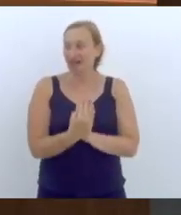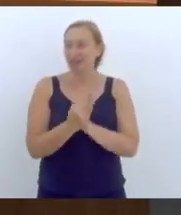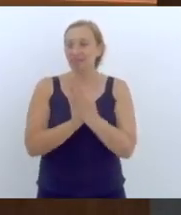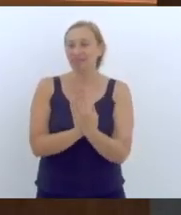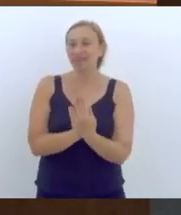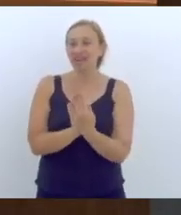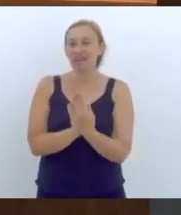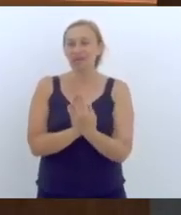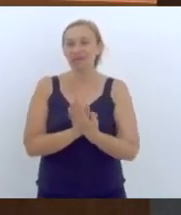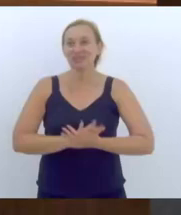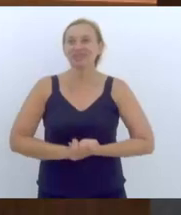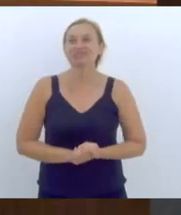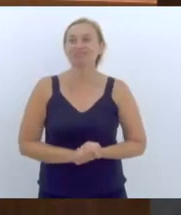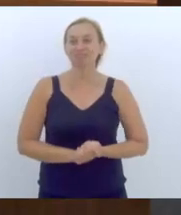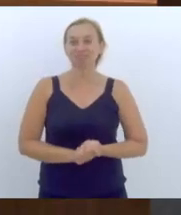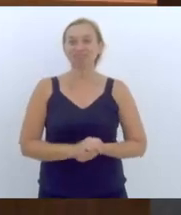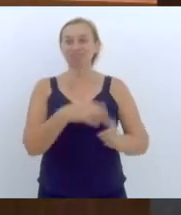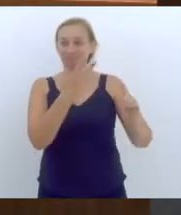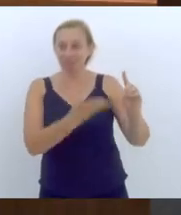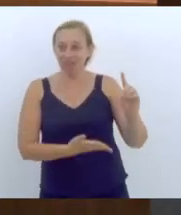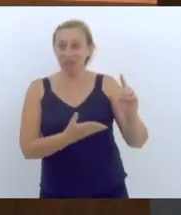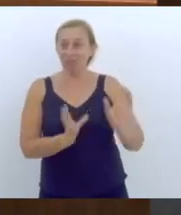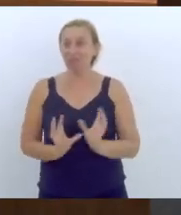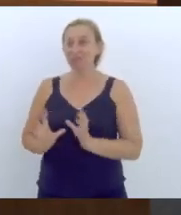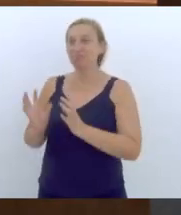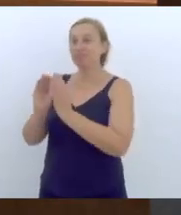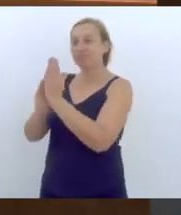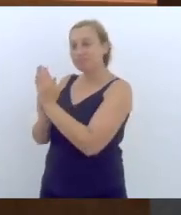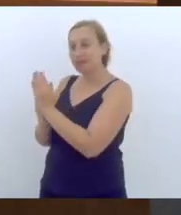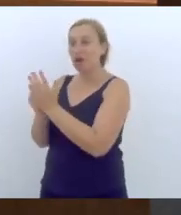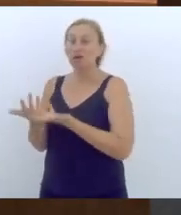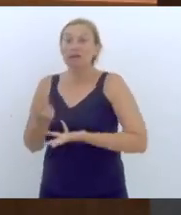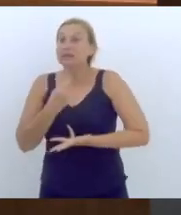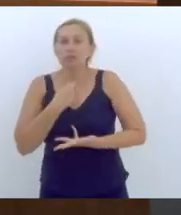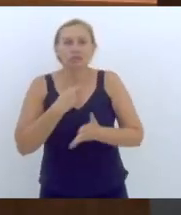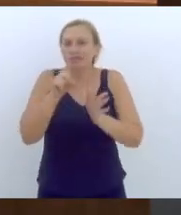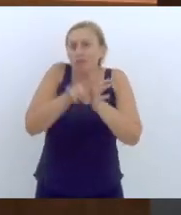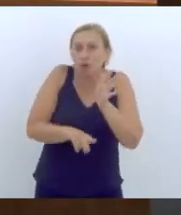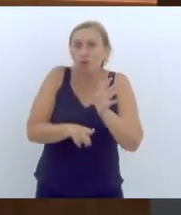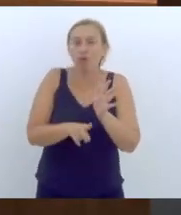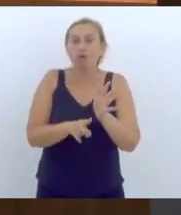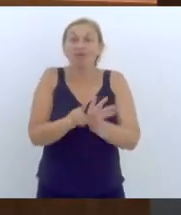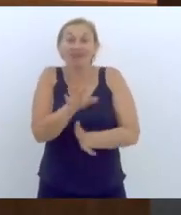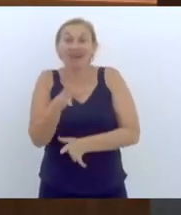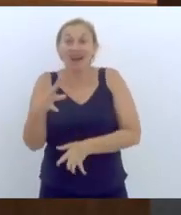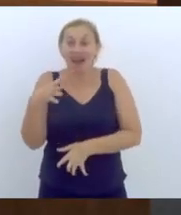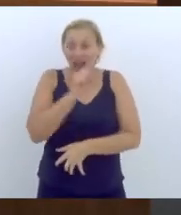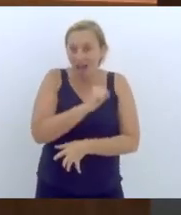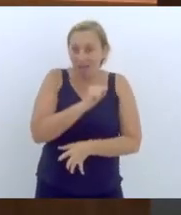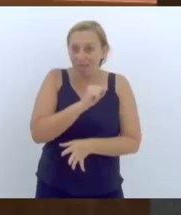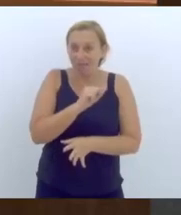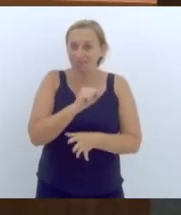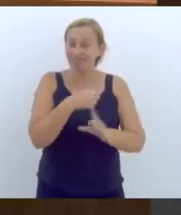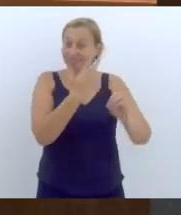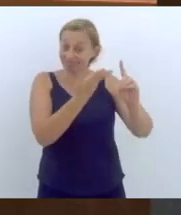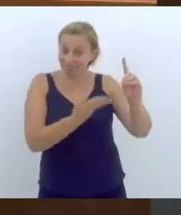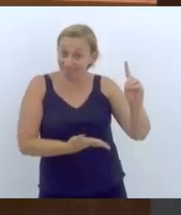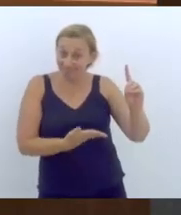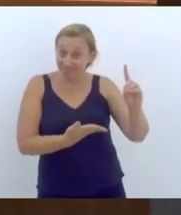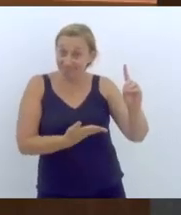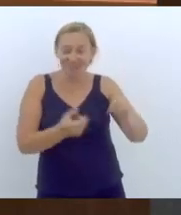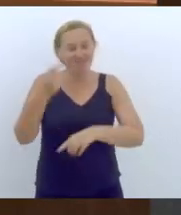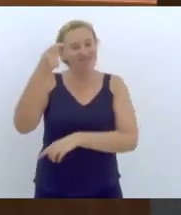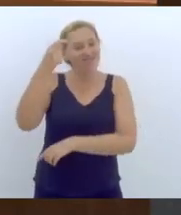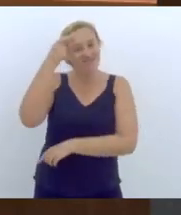sessão solene no Congresso Nacional. E não poderia ser menor. Logo, numa solenidade em memória